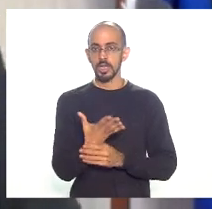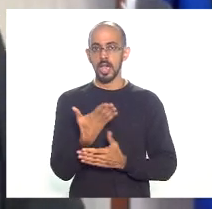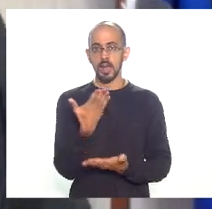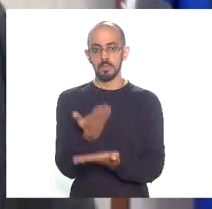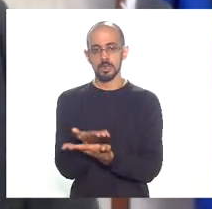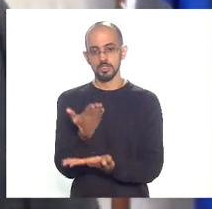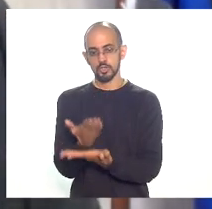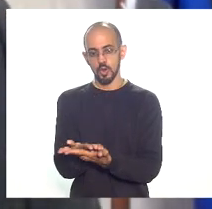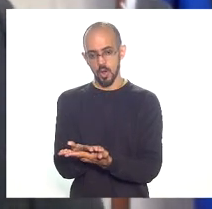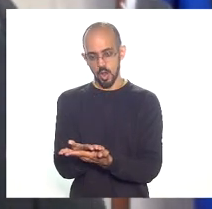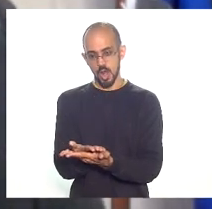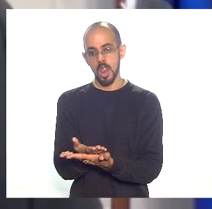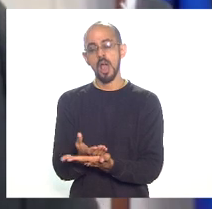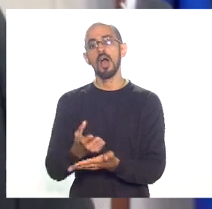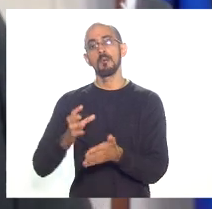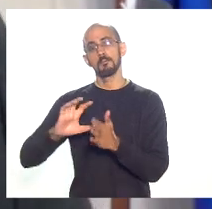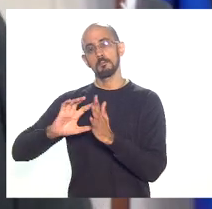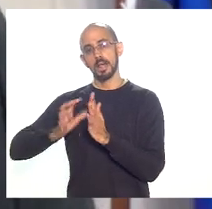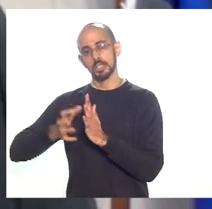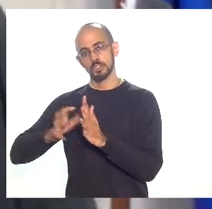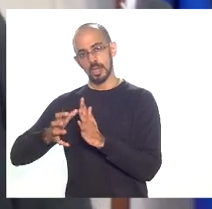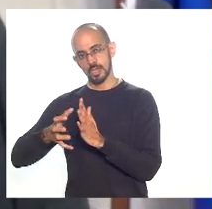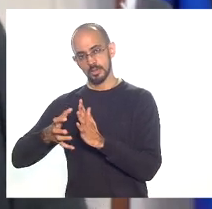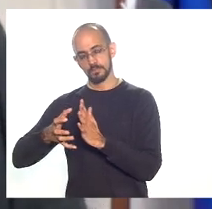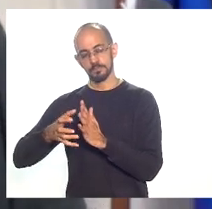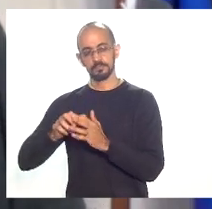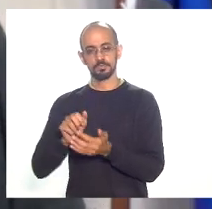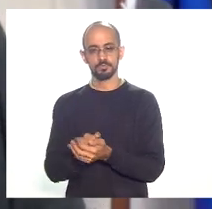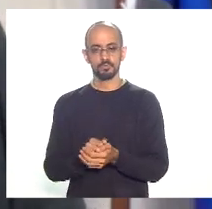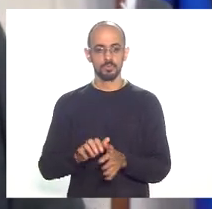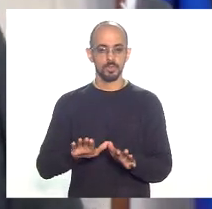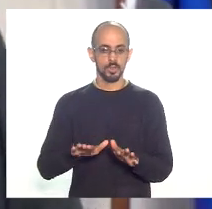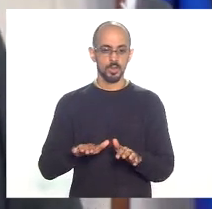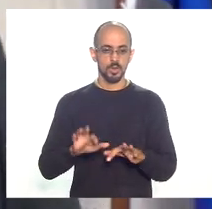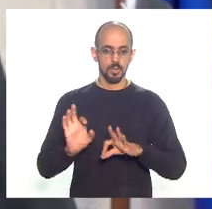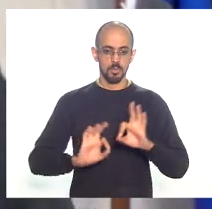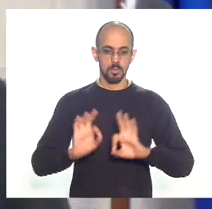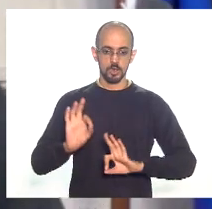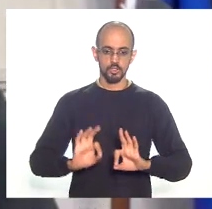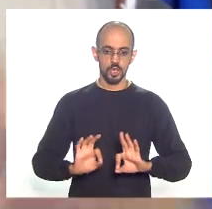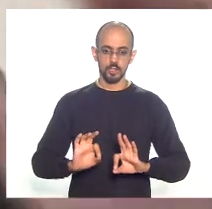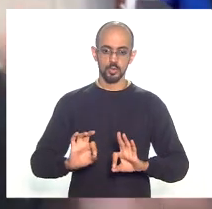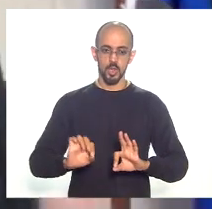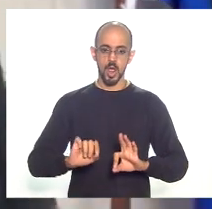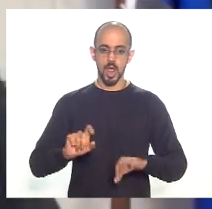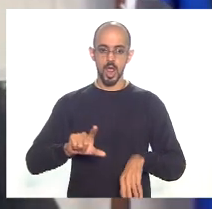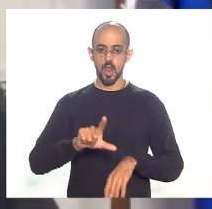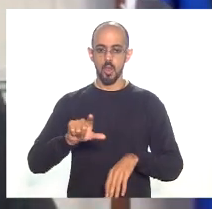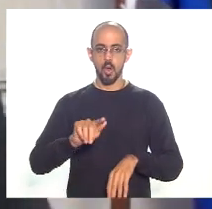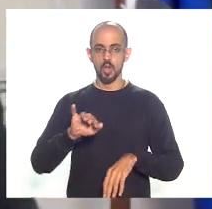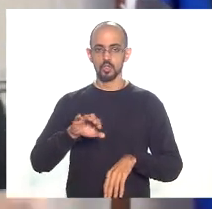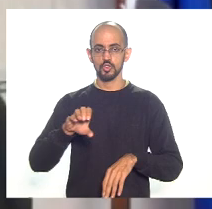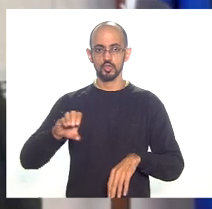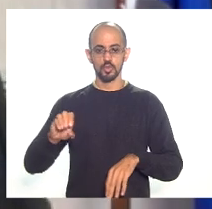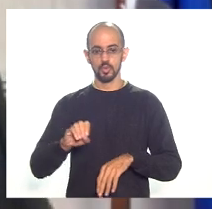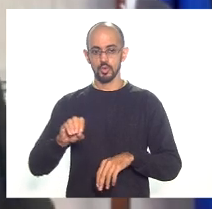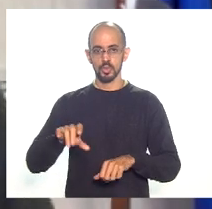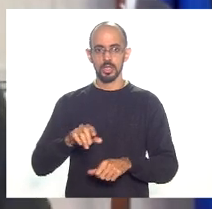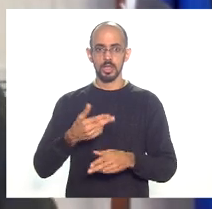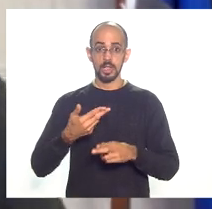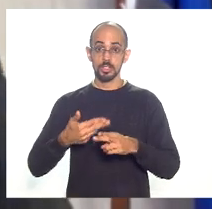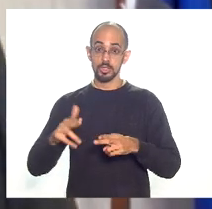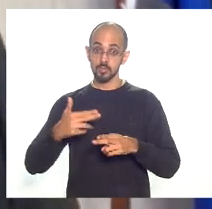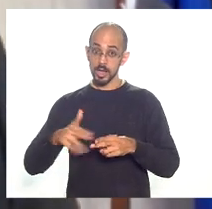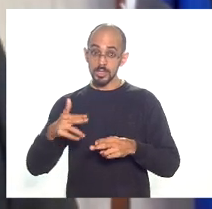compartido o projeto obviamente ele é travestido ele é maquiado